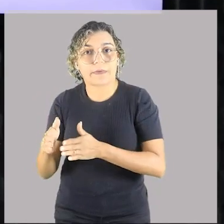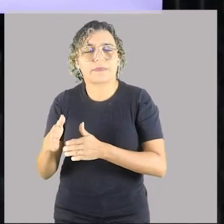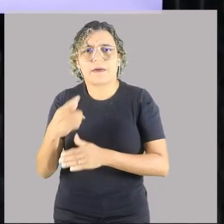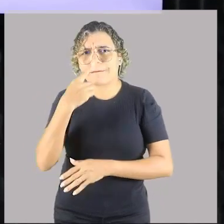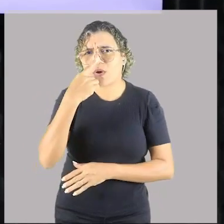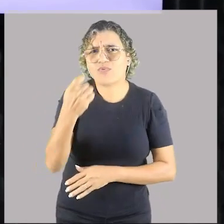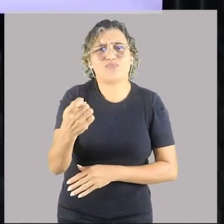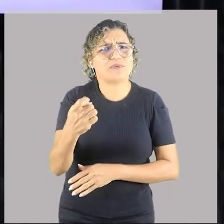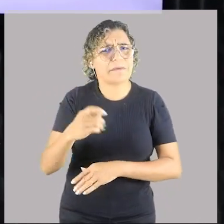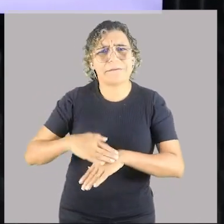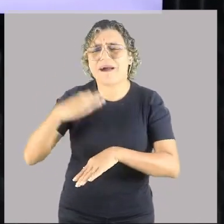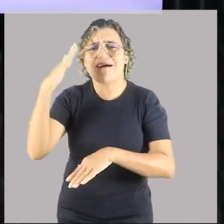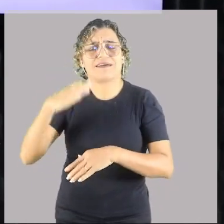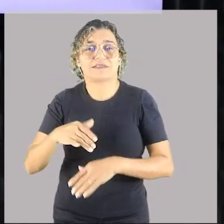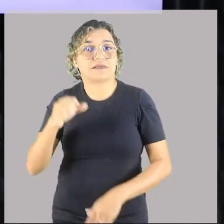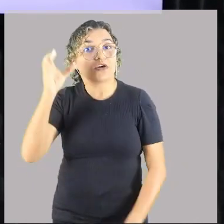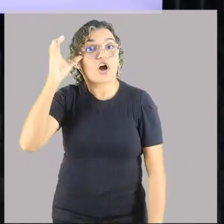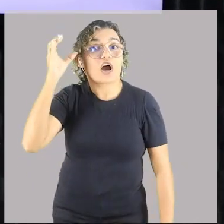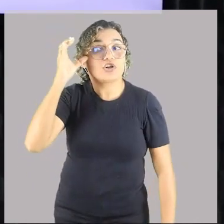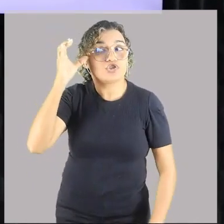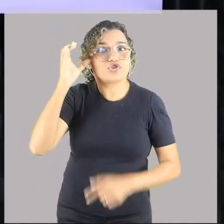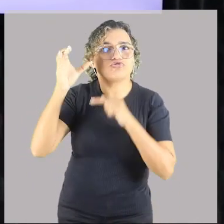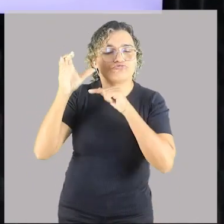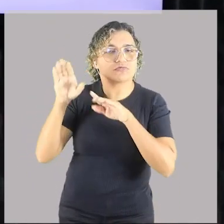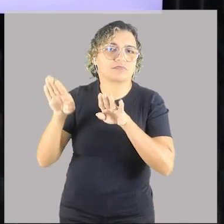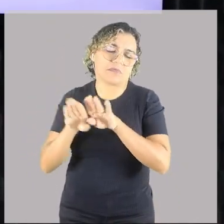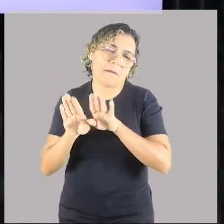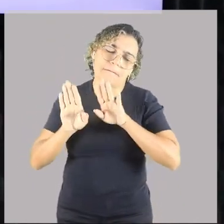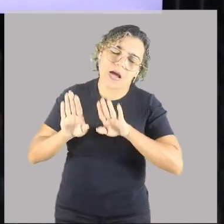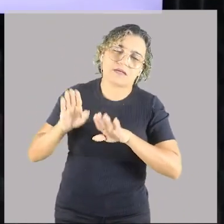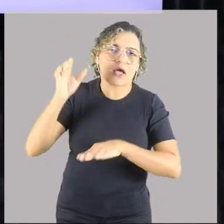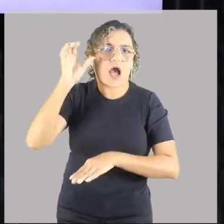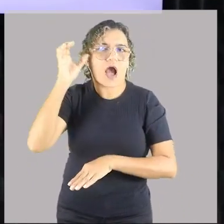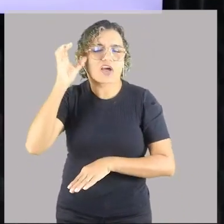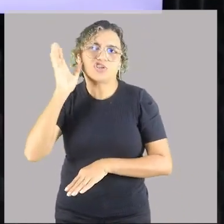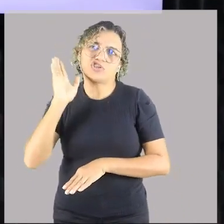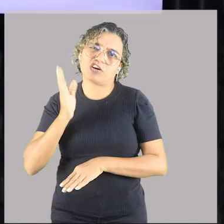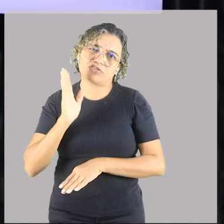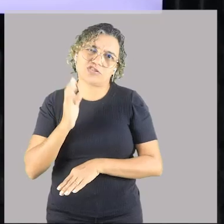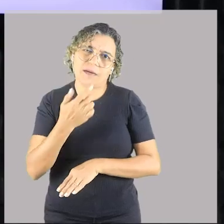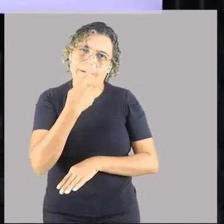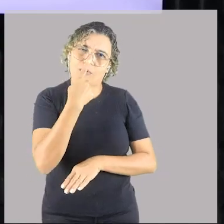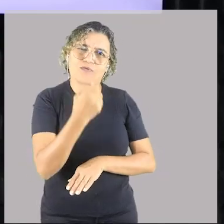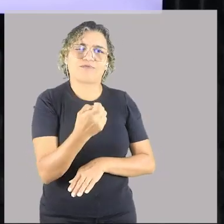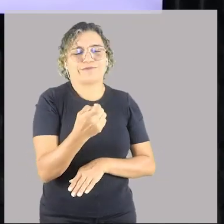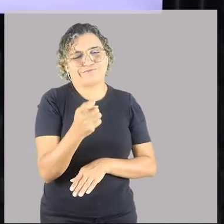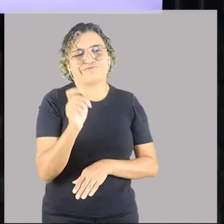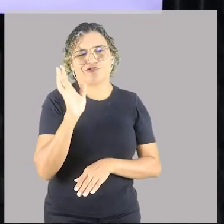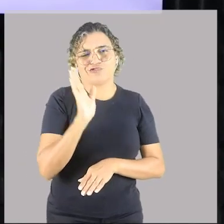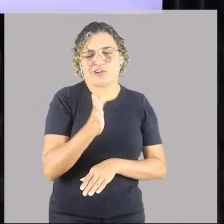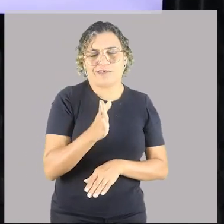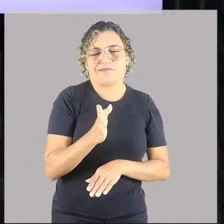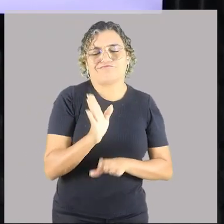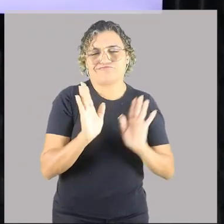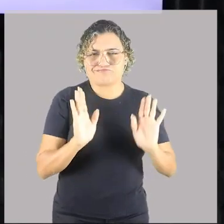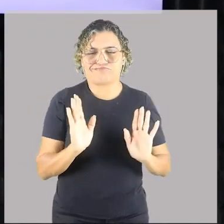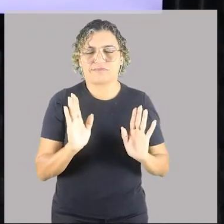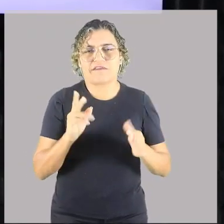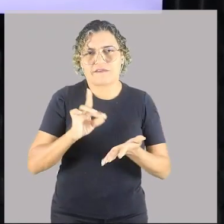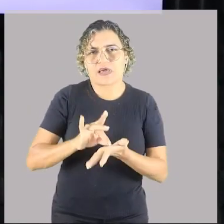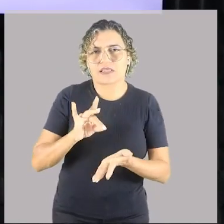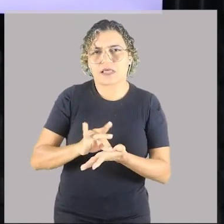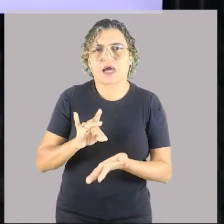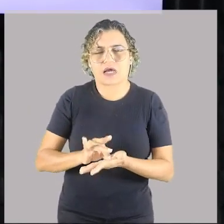poluem por demais. A China que o diga, só que a China, ela já poluiu o que tinha para poluir, essa é a verdade. Para